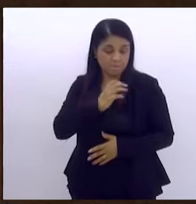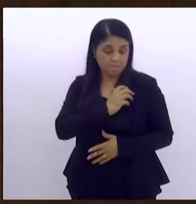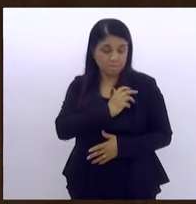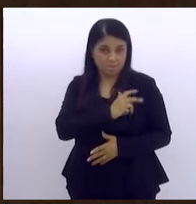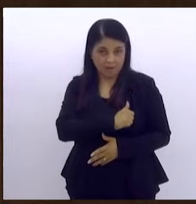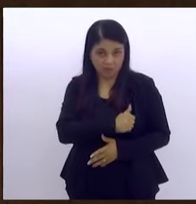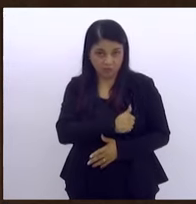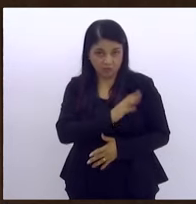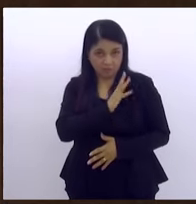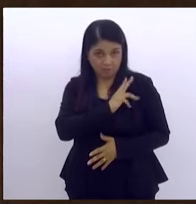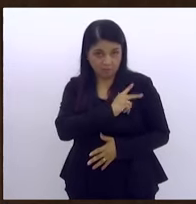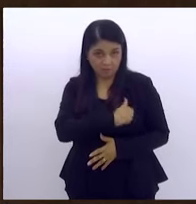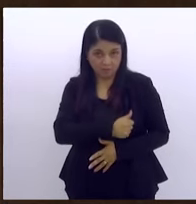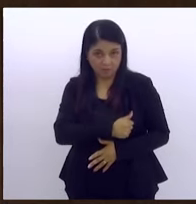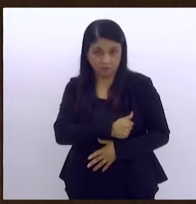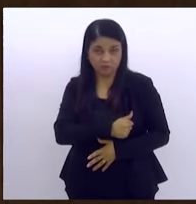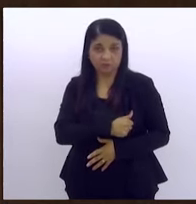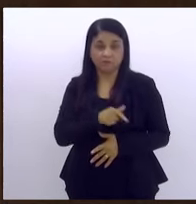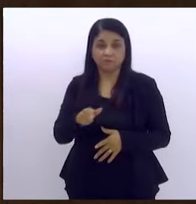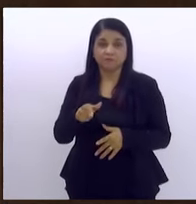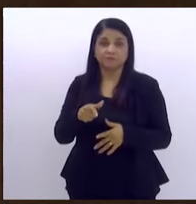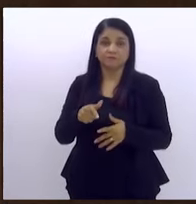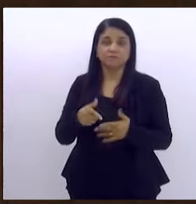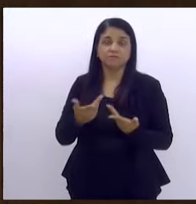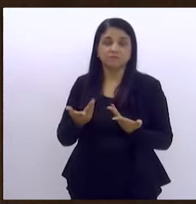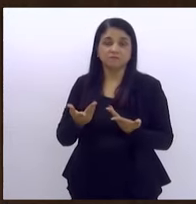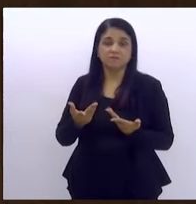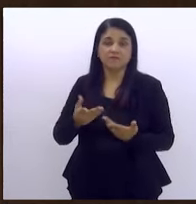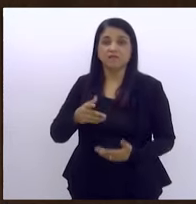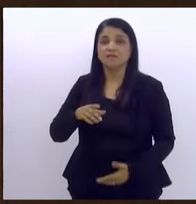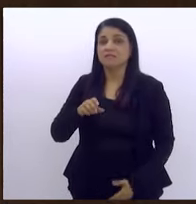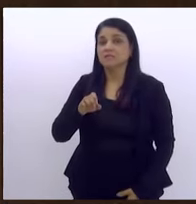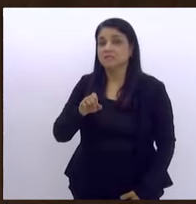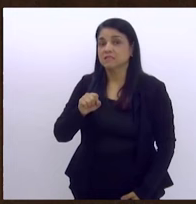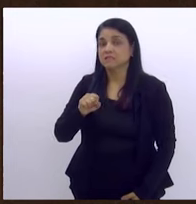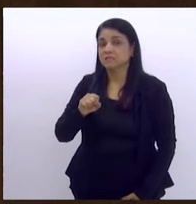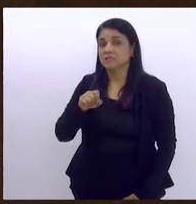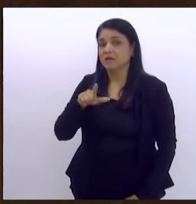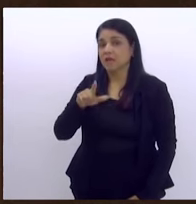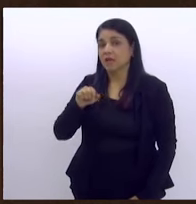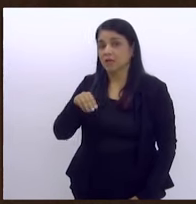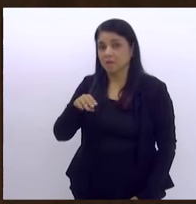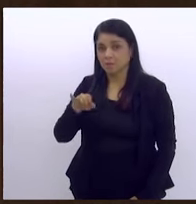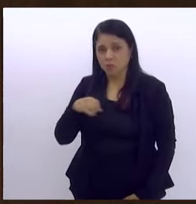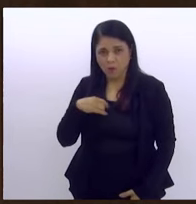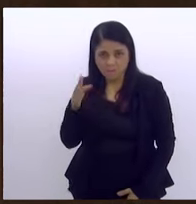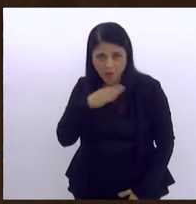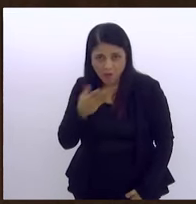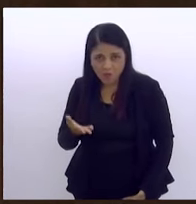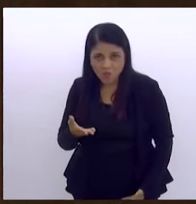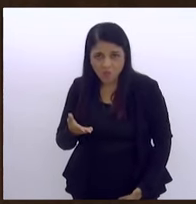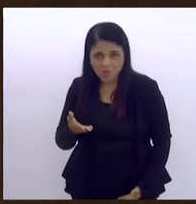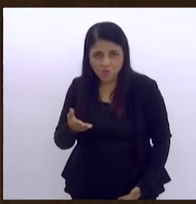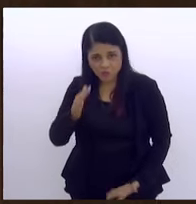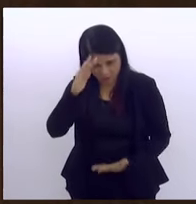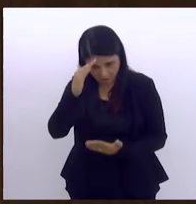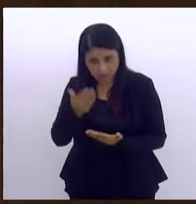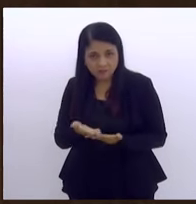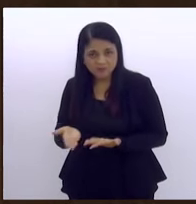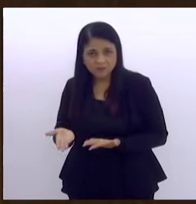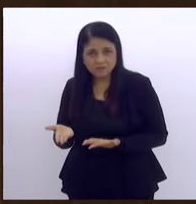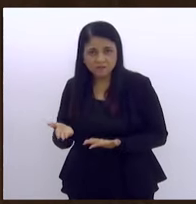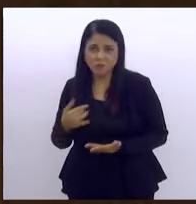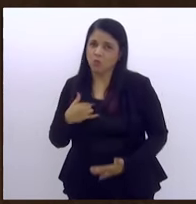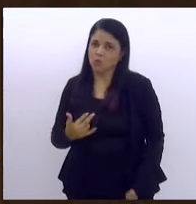é? Ele é fundamentalista islâmico e isso é do mal? Então, eu posso dizer que quem acredita no islamismo é do mal? Não, eu não